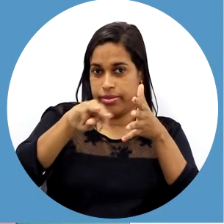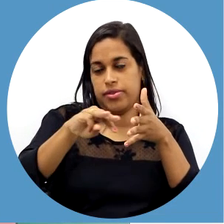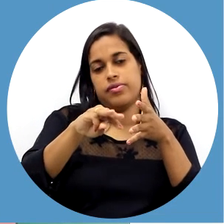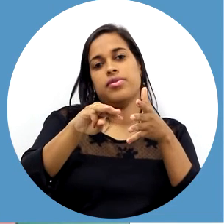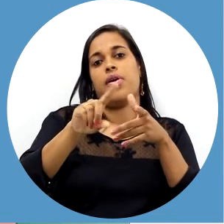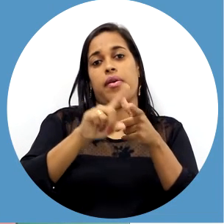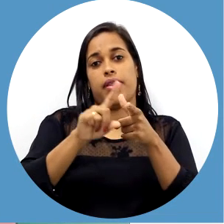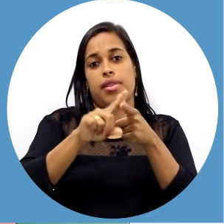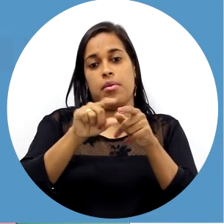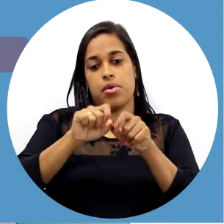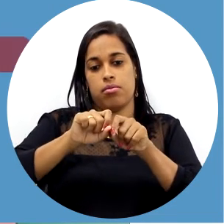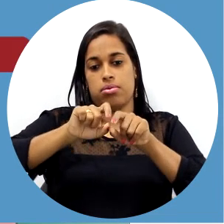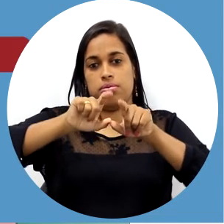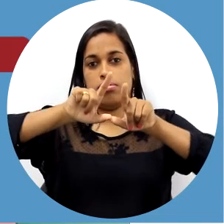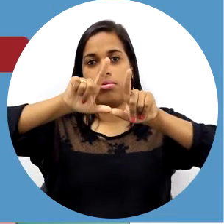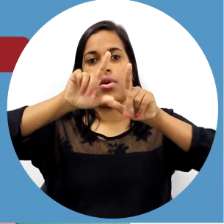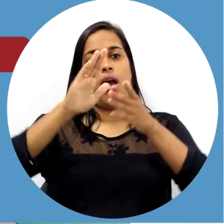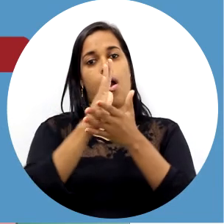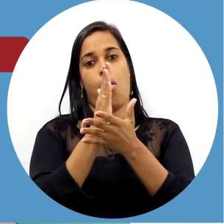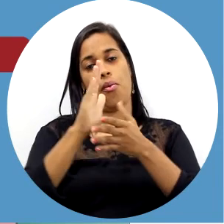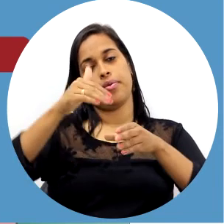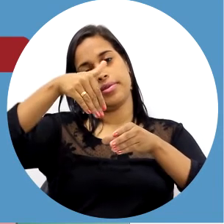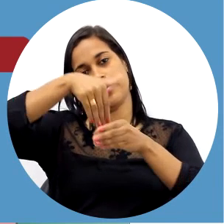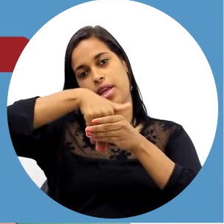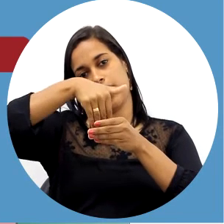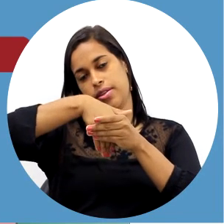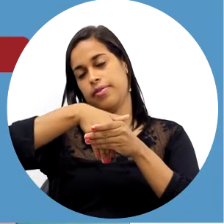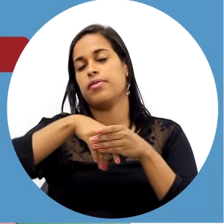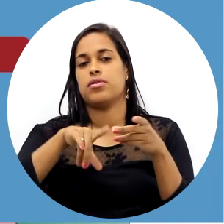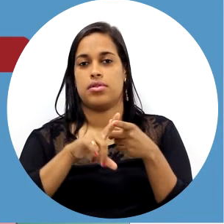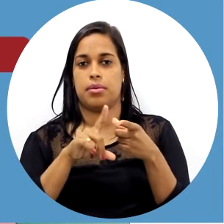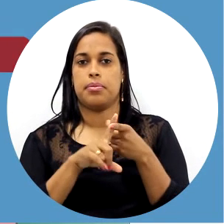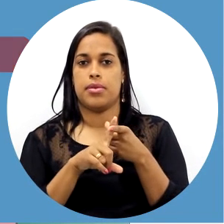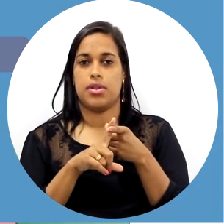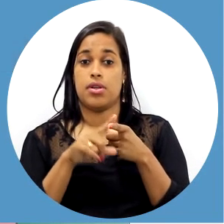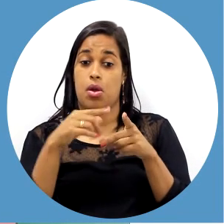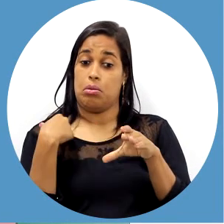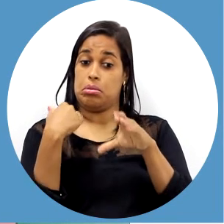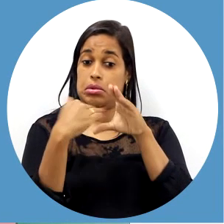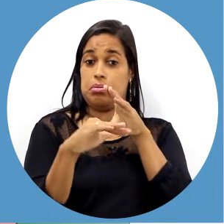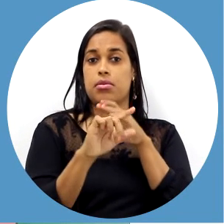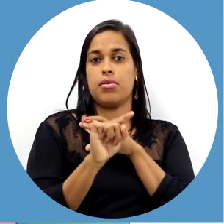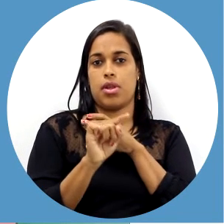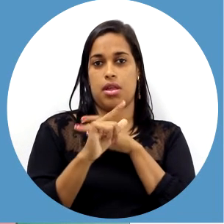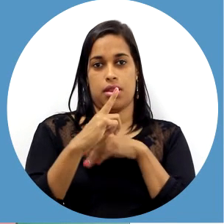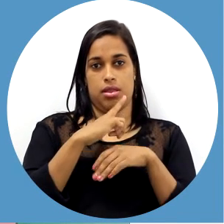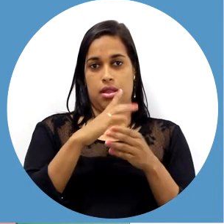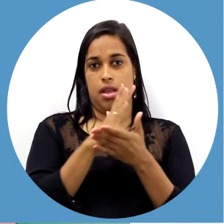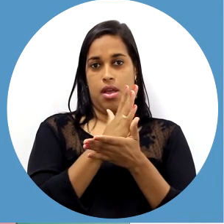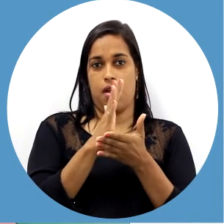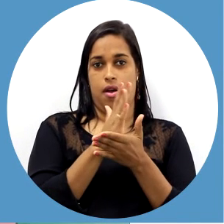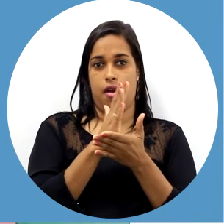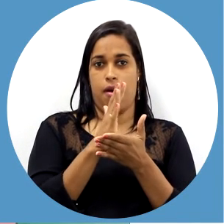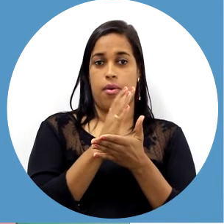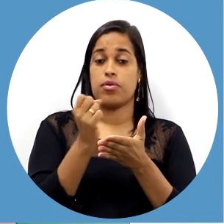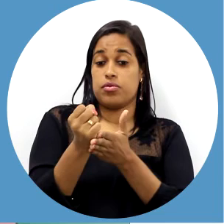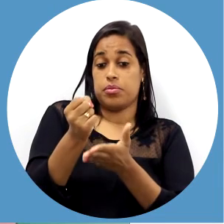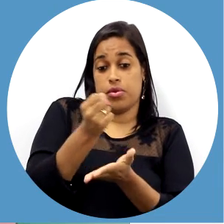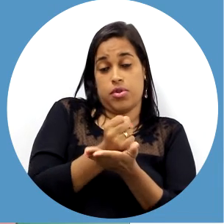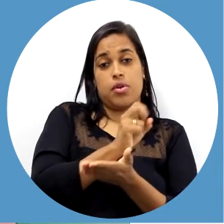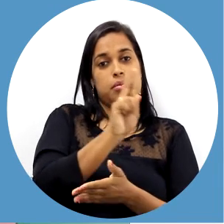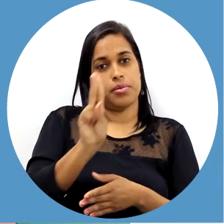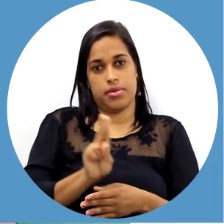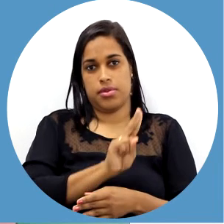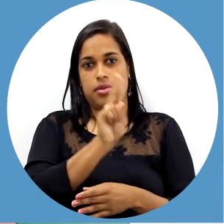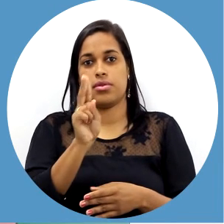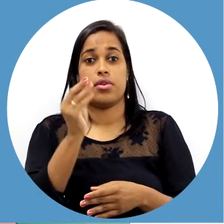e download de arquivos, tá? Fazer o papel de emissor e receptor. Quando você está aí vendo o seu e-mail, existem alguns